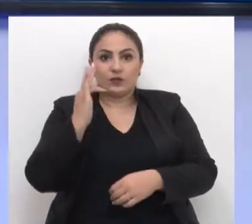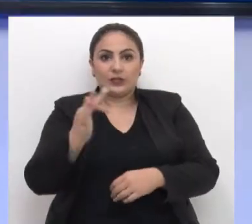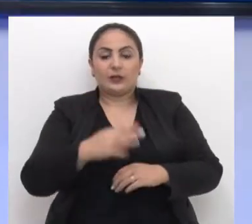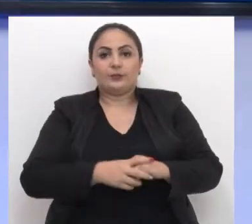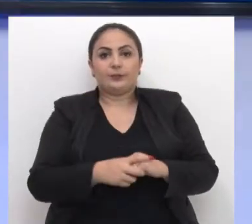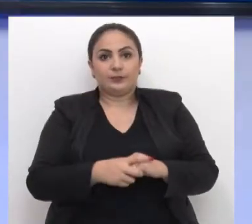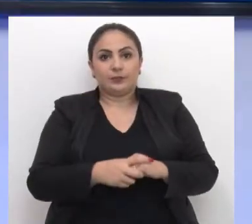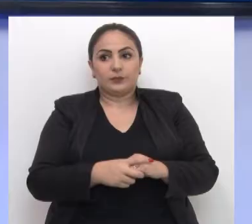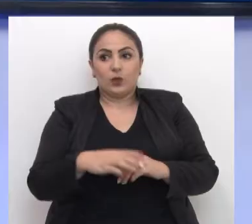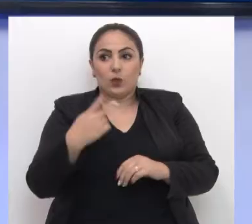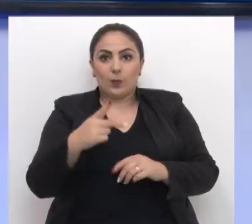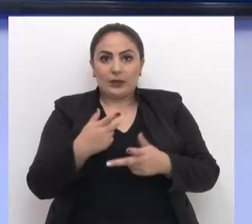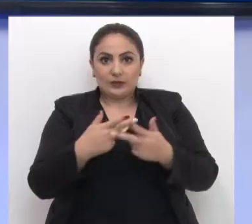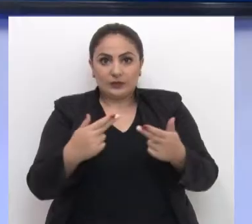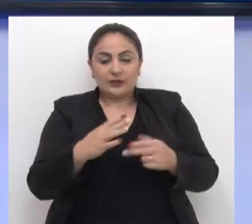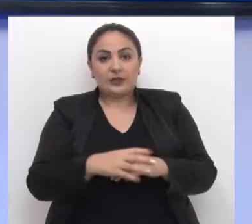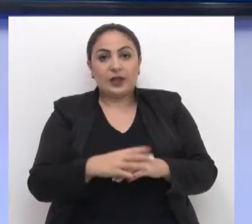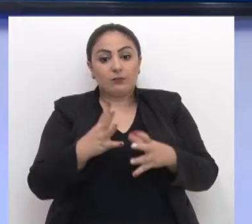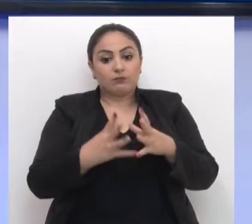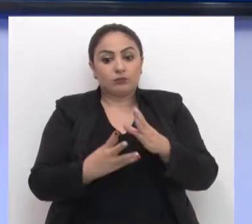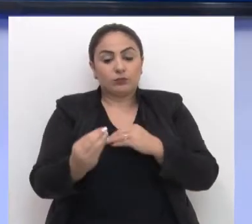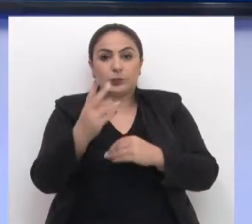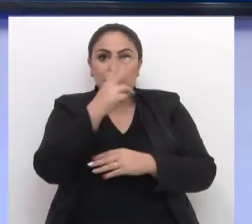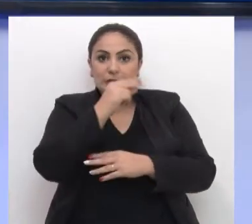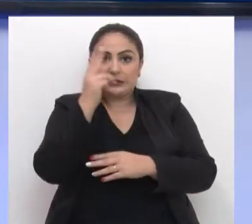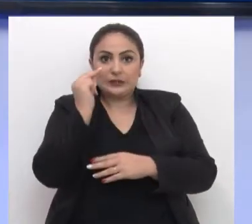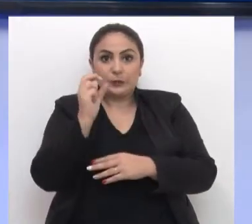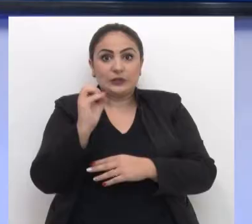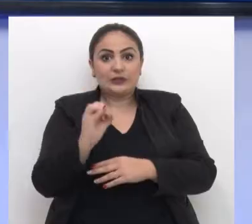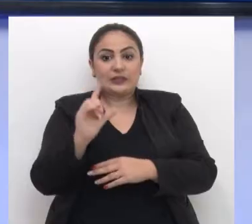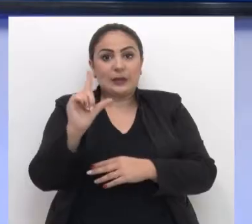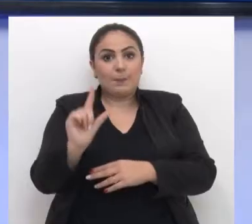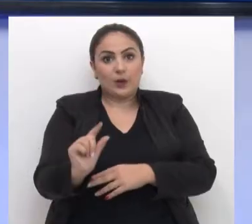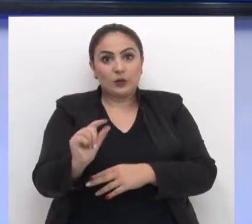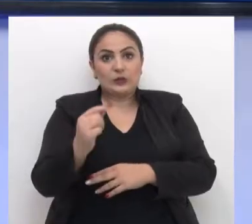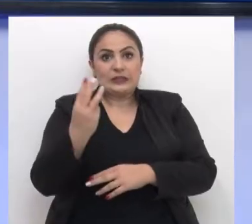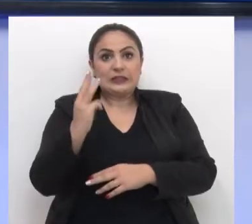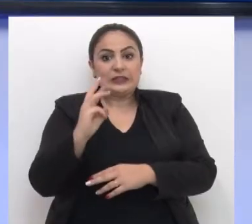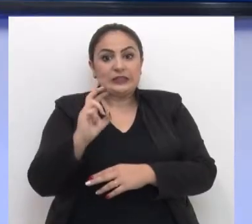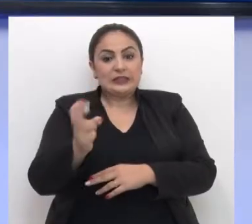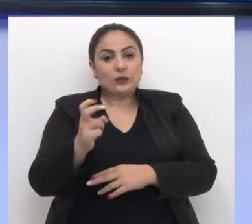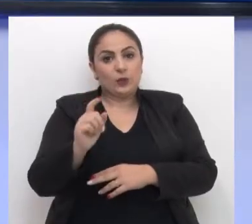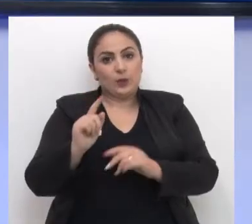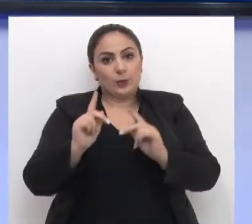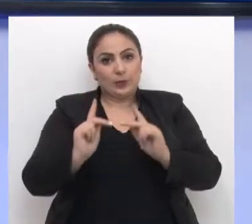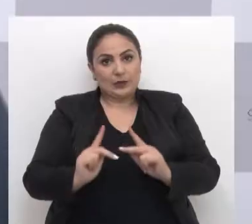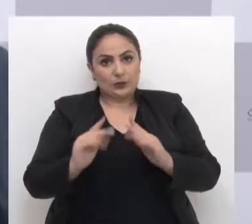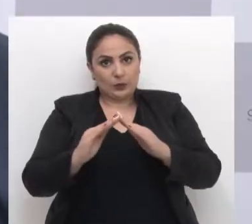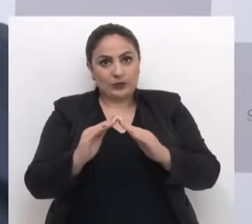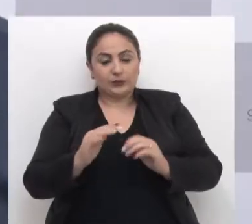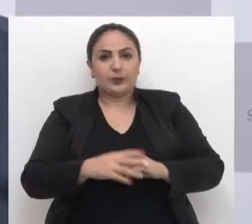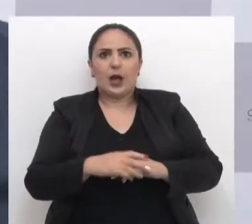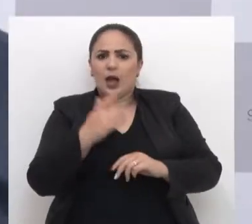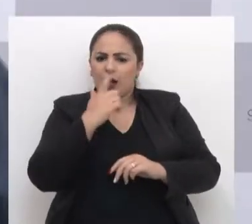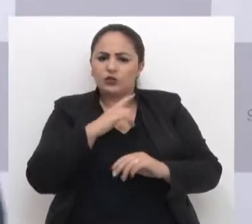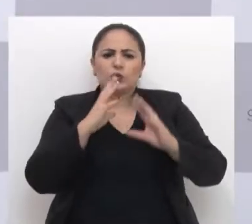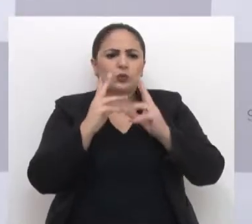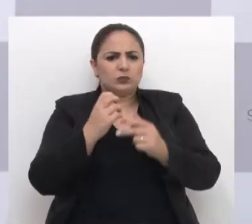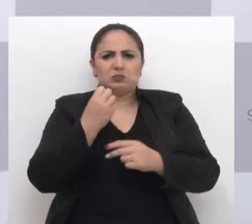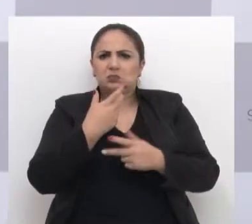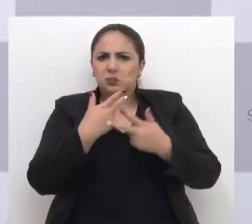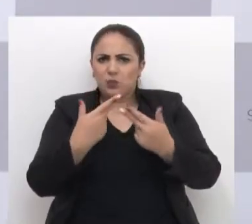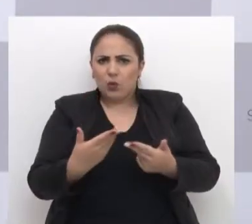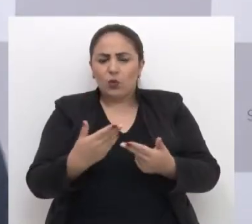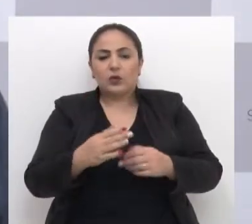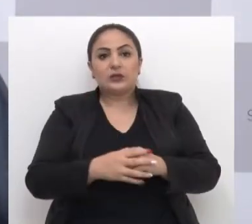pelo governo federal. Uma delas extingue municípios com menos de 5.000 habitantes. Acho que tem todas as